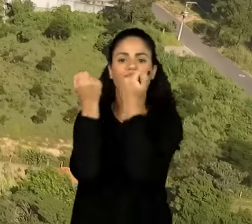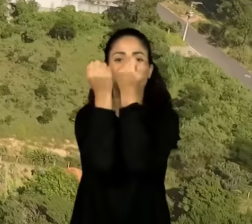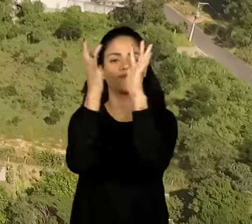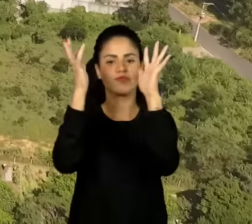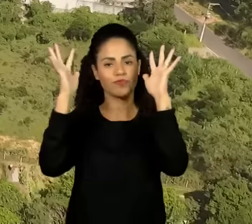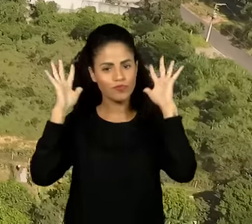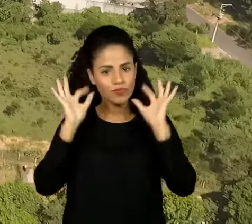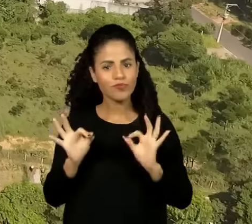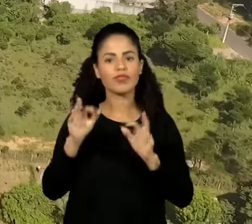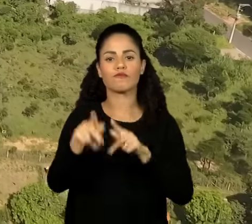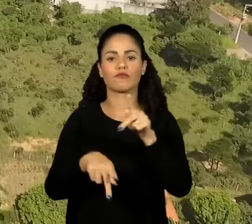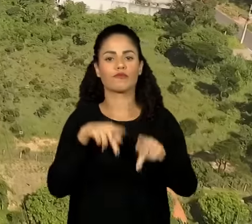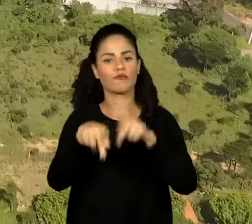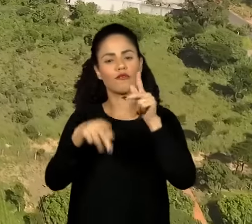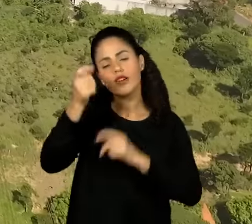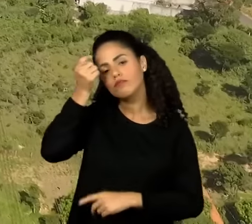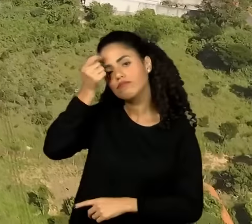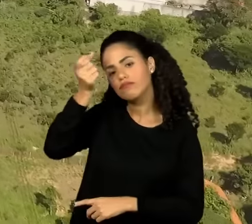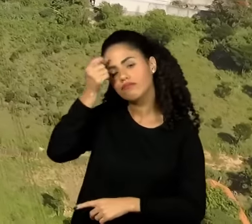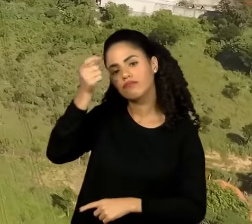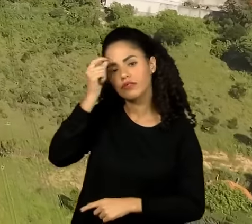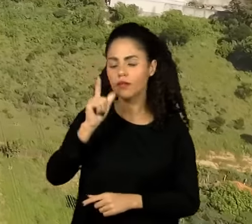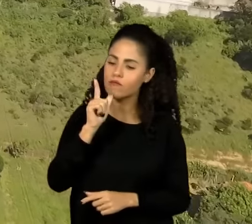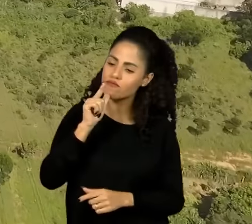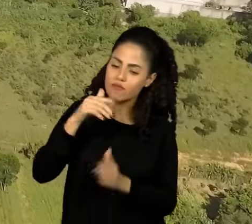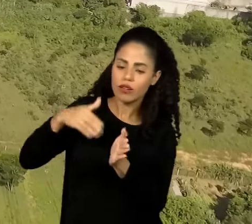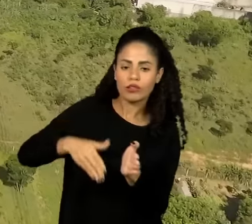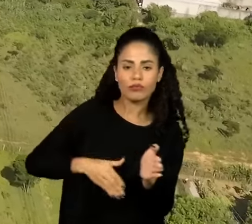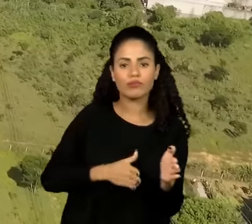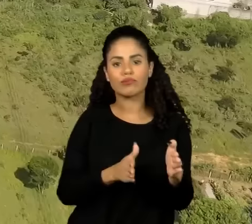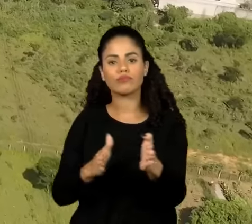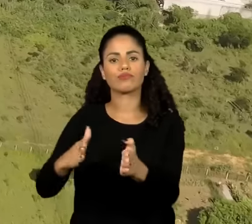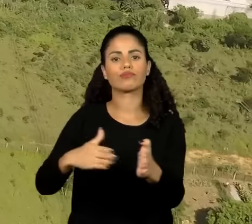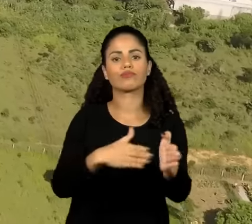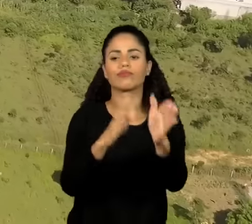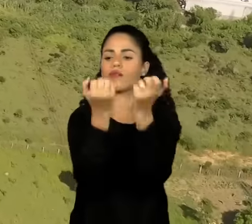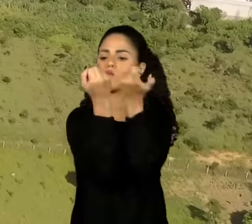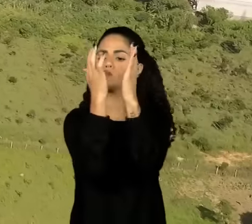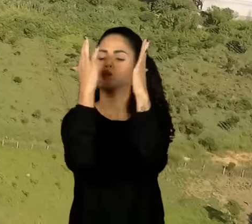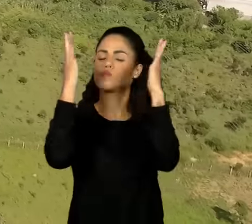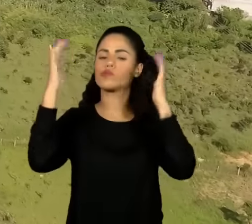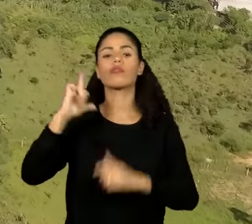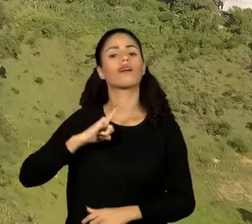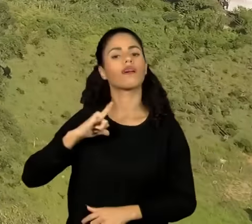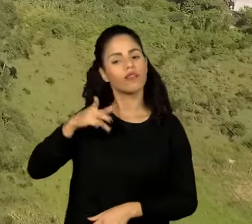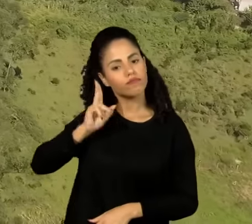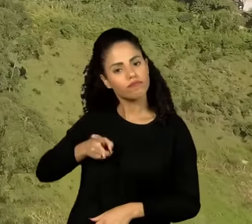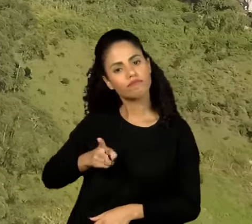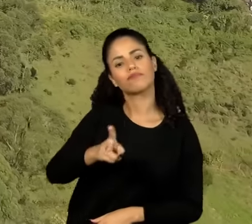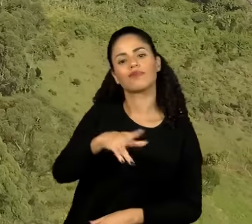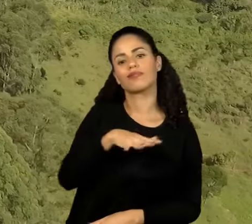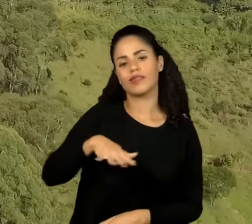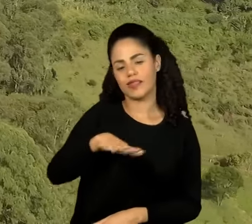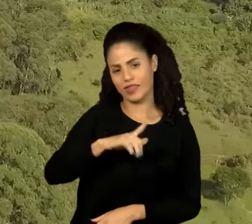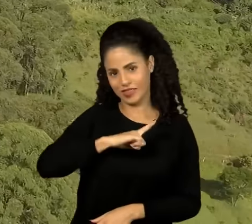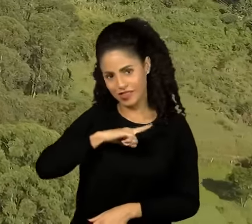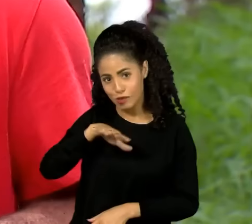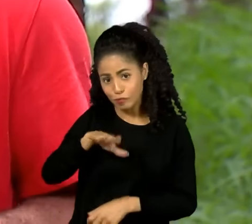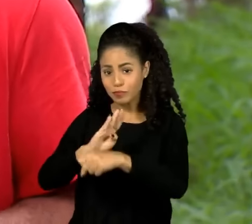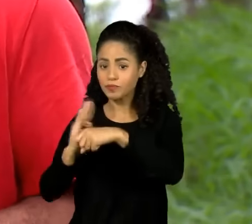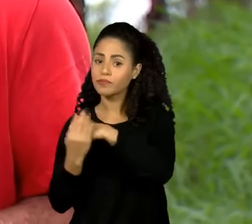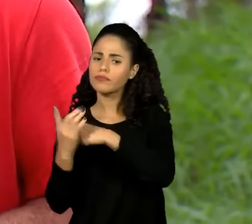preservação das nascentes, do resquício de Mata Atlântica, que ainda mantém aqui nessa região. Porque